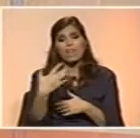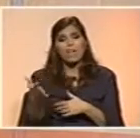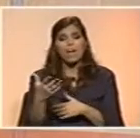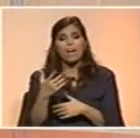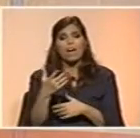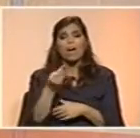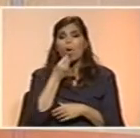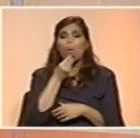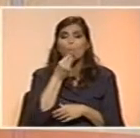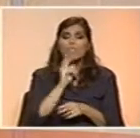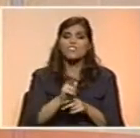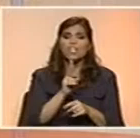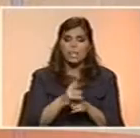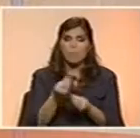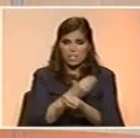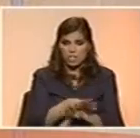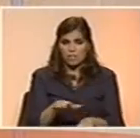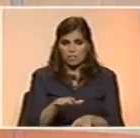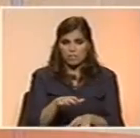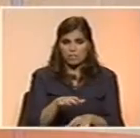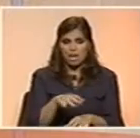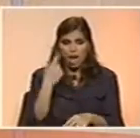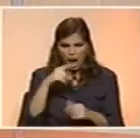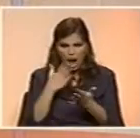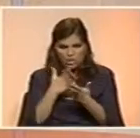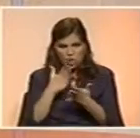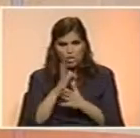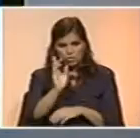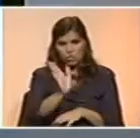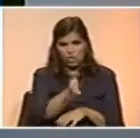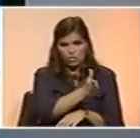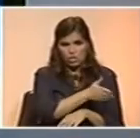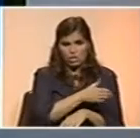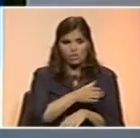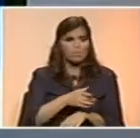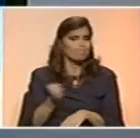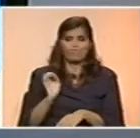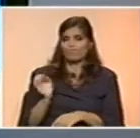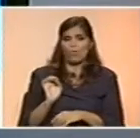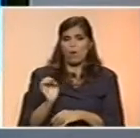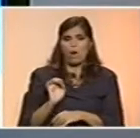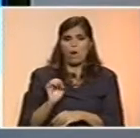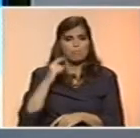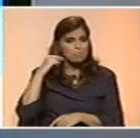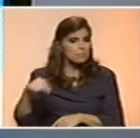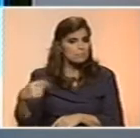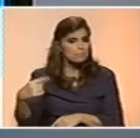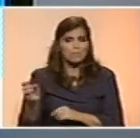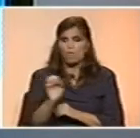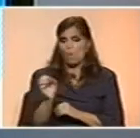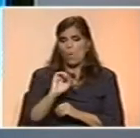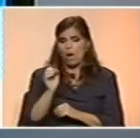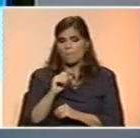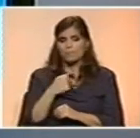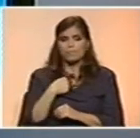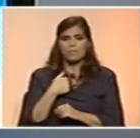vegetariana para as crianças... E já há escolas que o fazem? De forma sistemática, não. As experiências que eu conheço é de